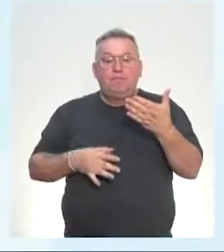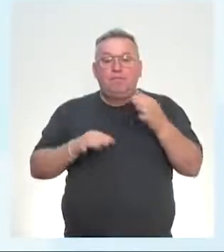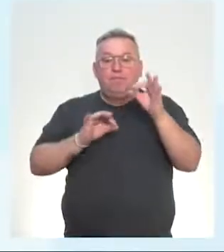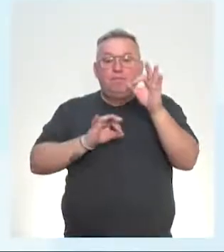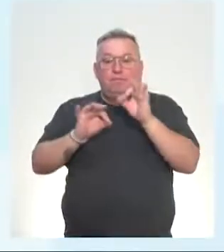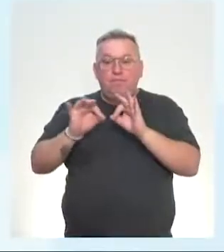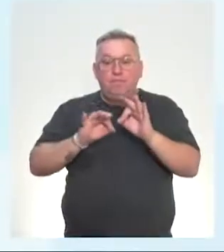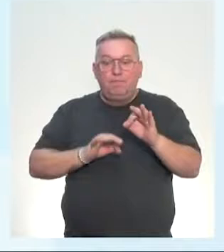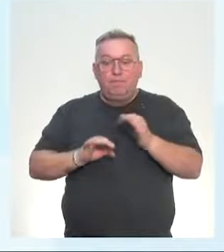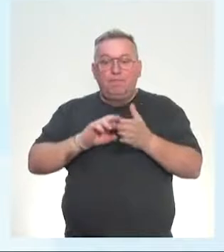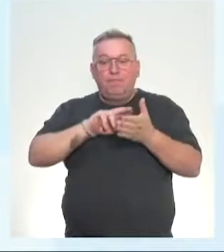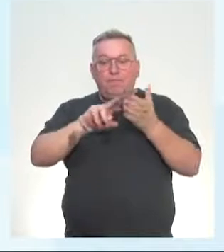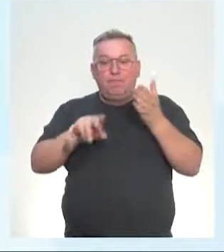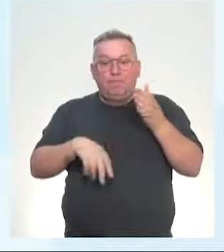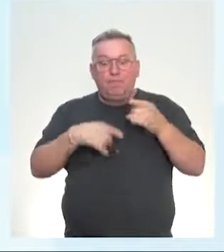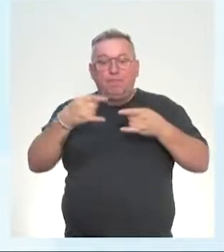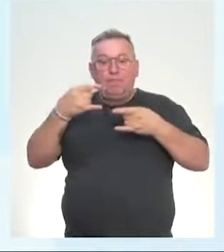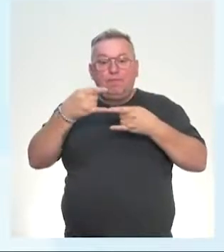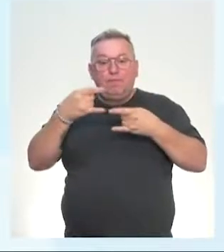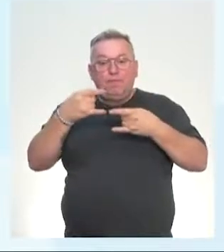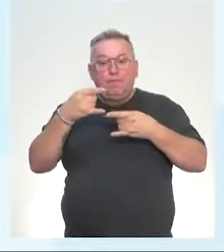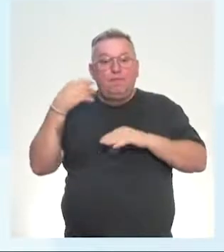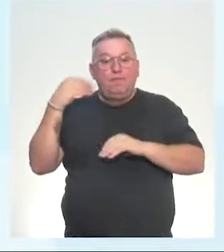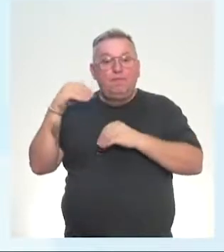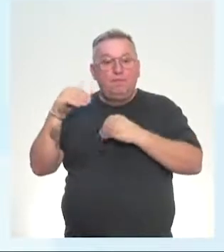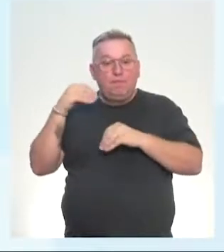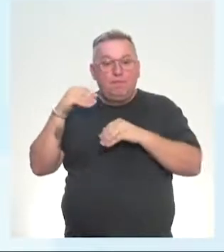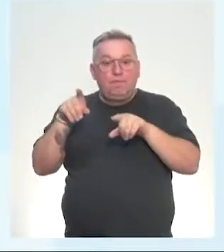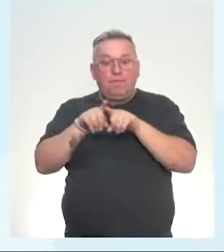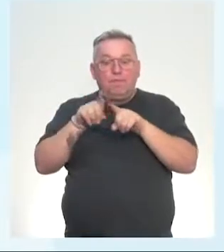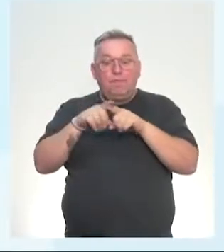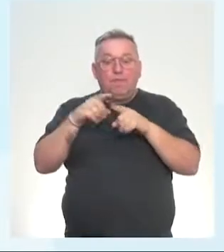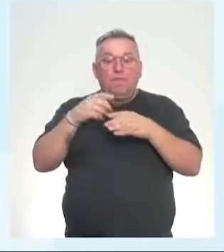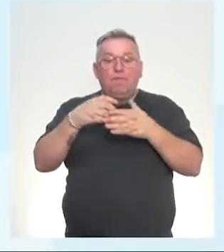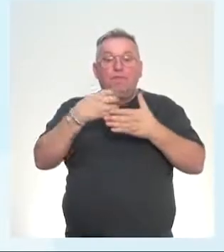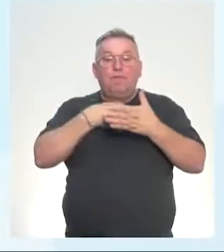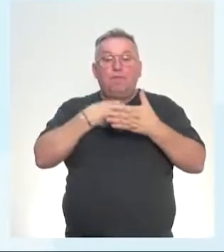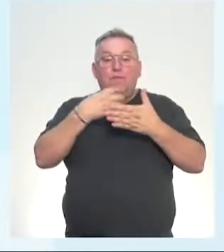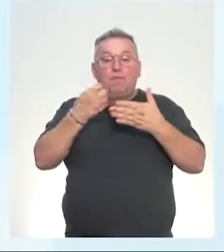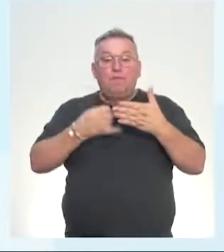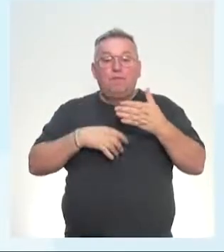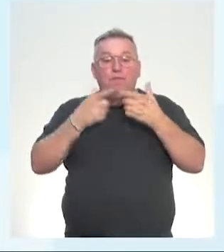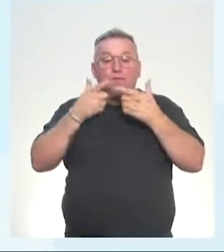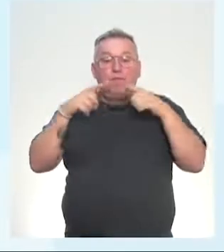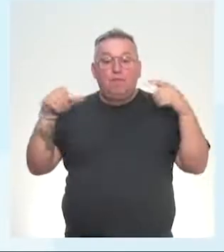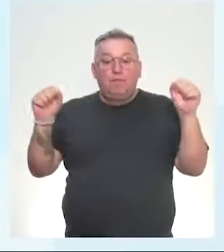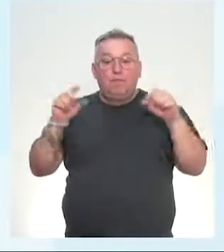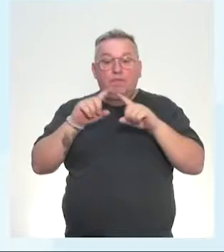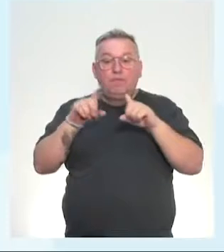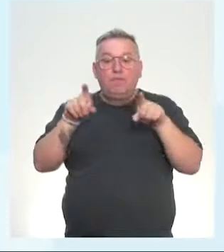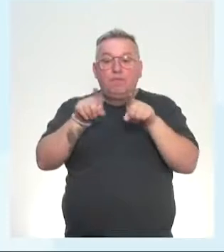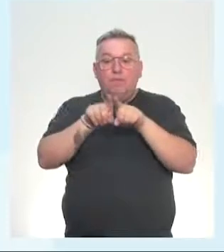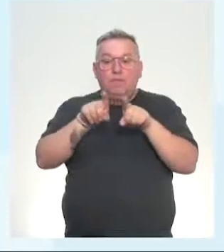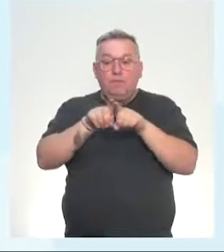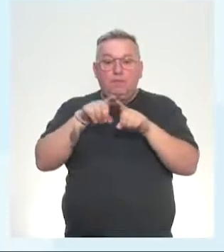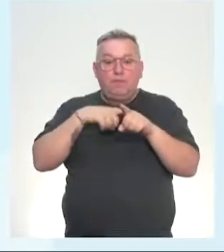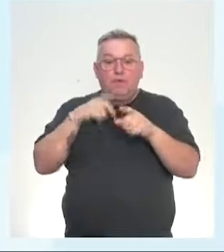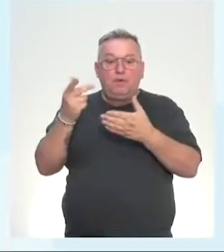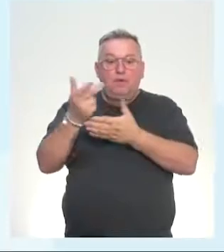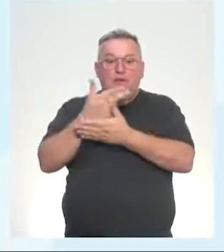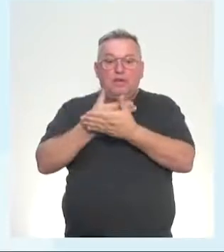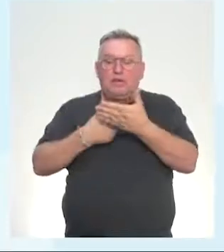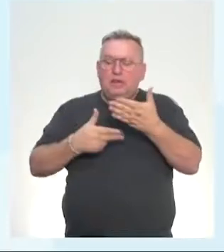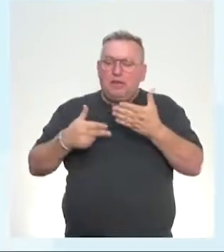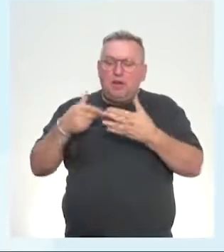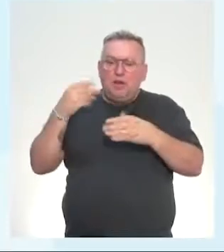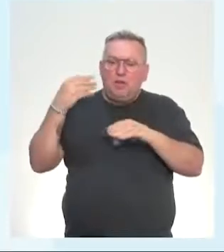estrutura, né, do gênero charge e meme. Falamos sobre as características linguísticas, que é o que envolve ali os desenhos, a parte escrita,